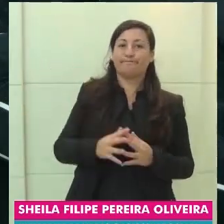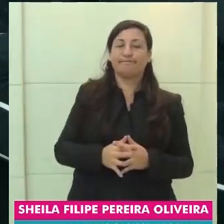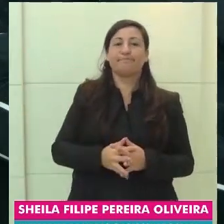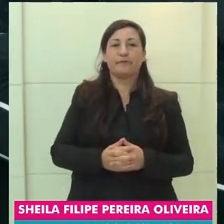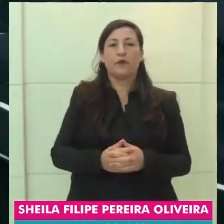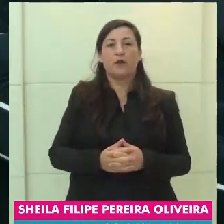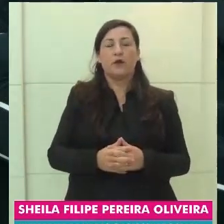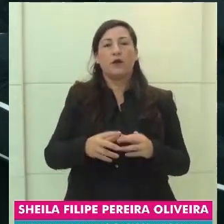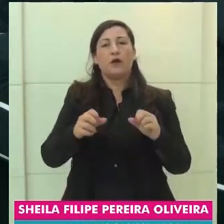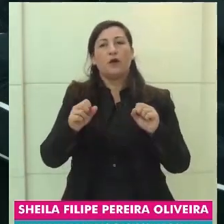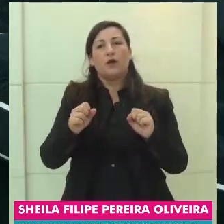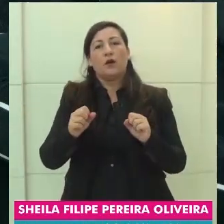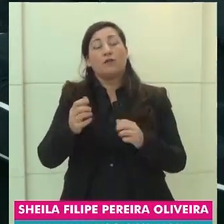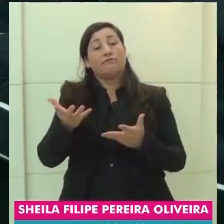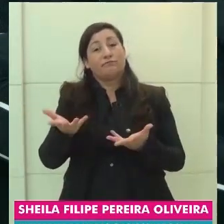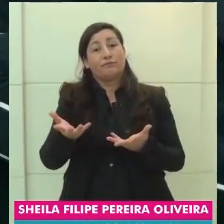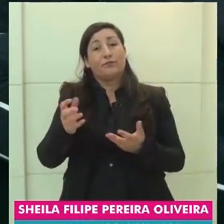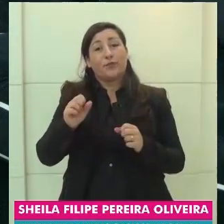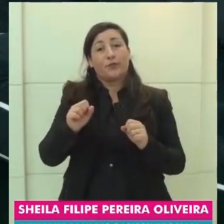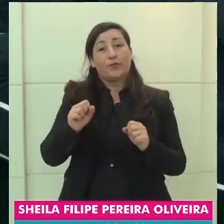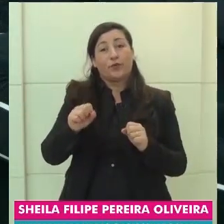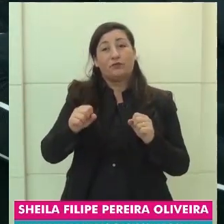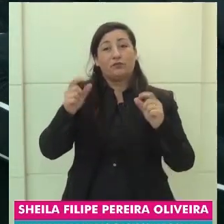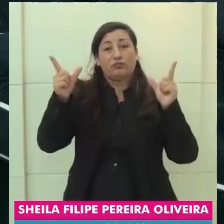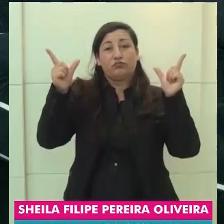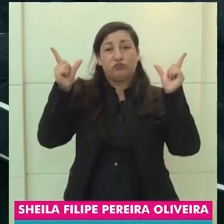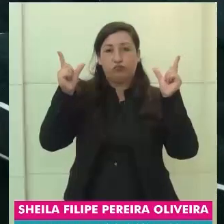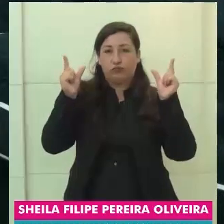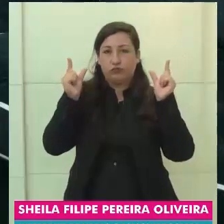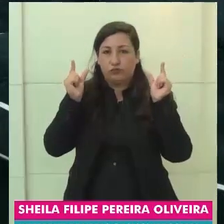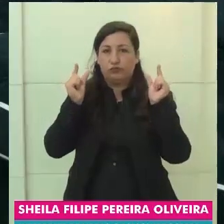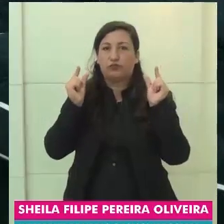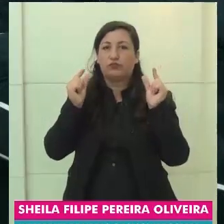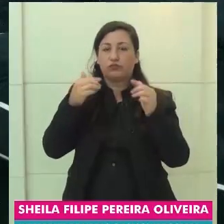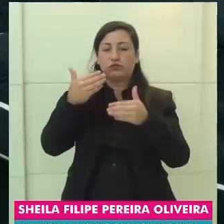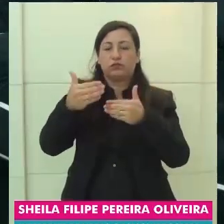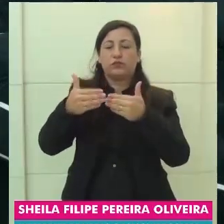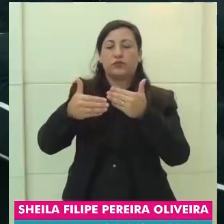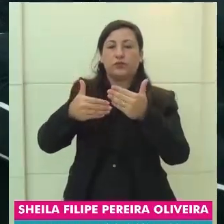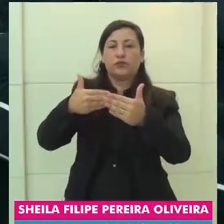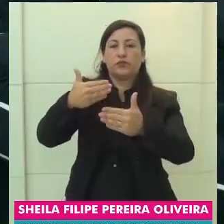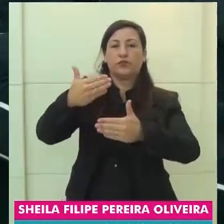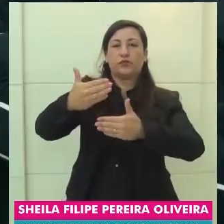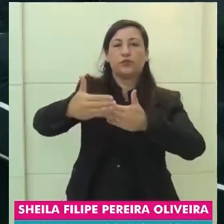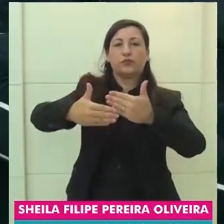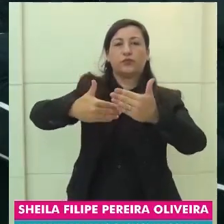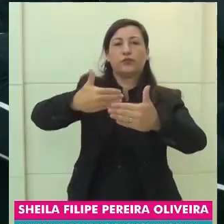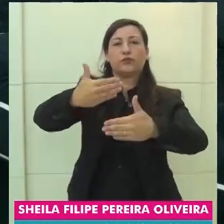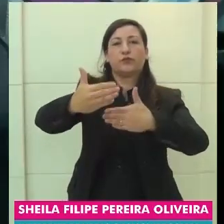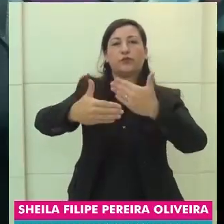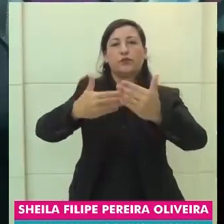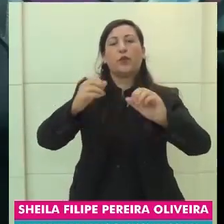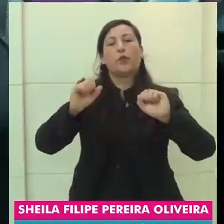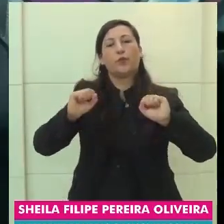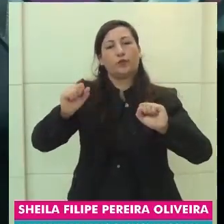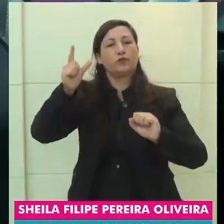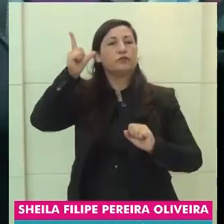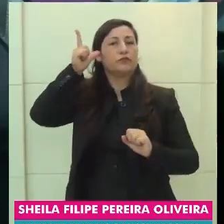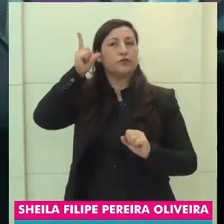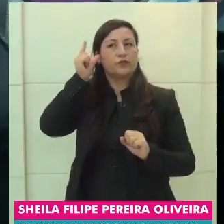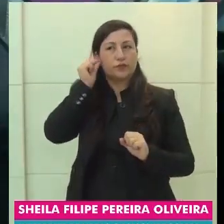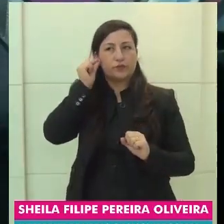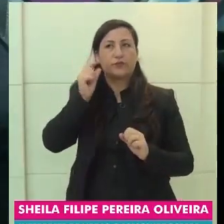Mais alto, né? E a gente sabe que, ao longo da... Inclusive, vou trazer uma